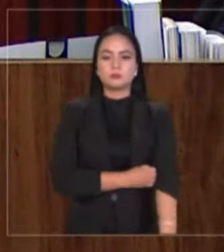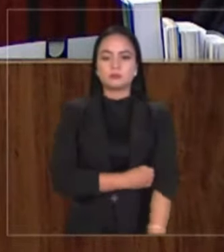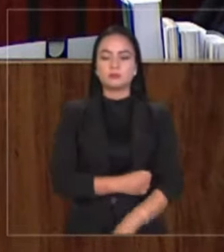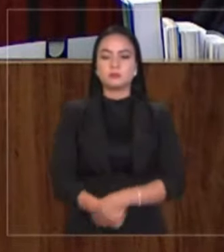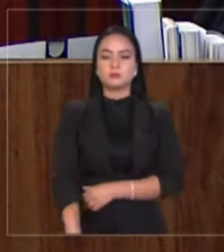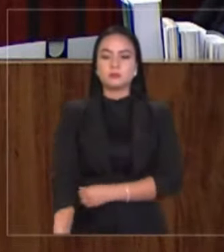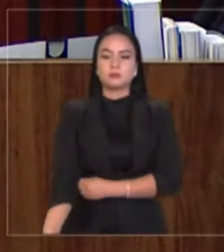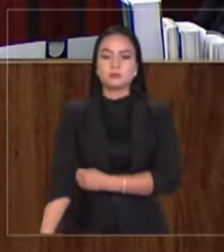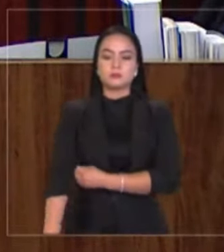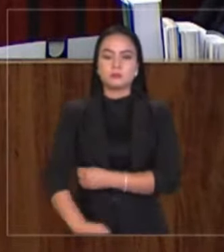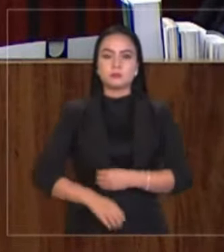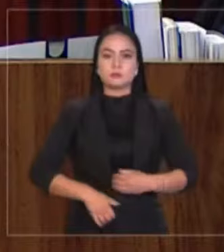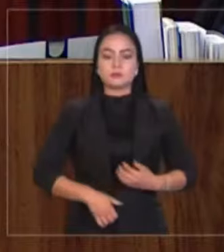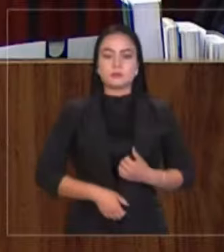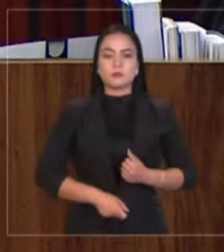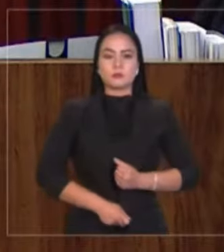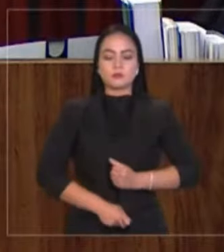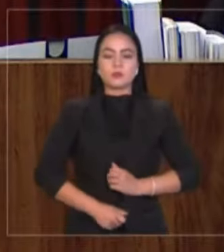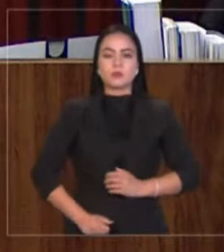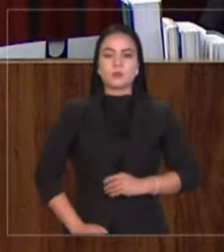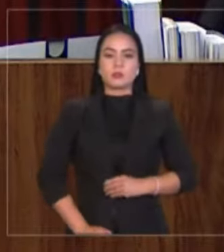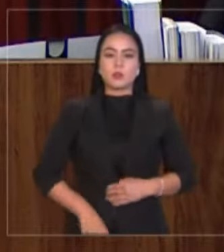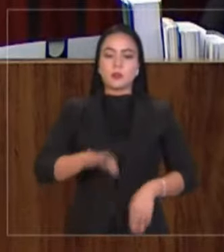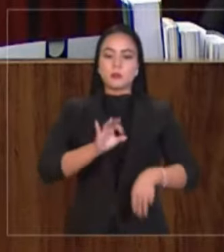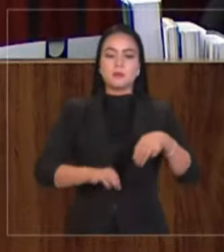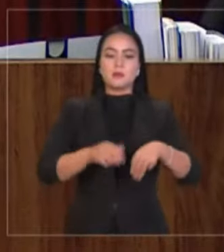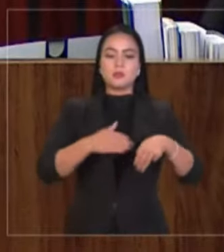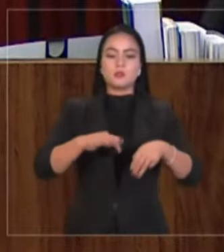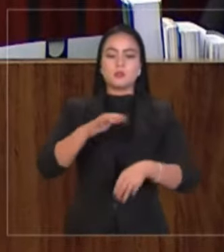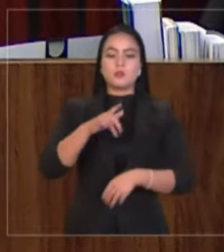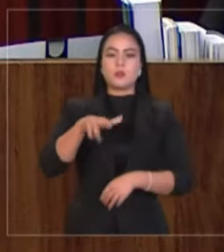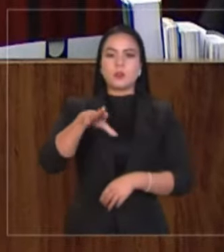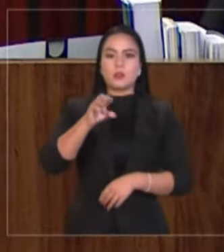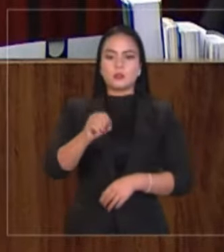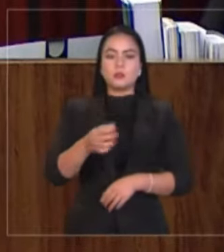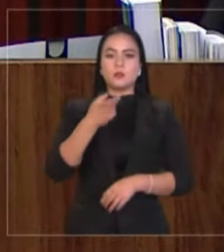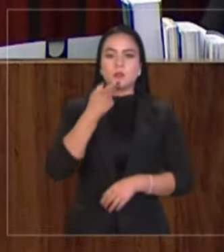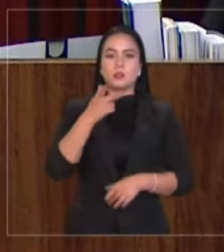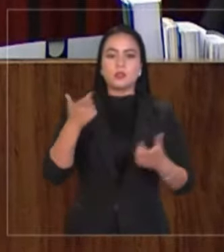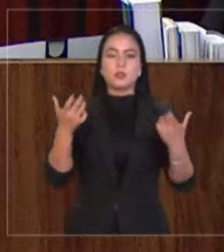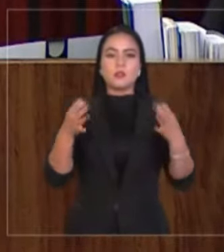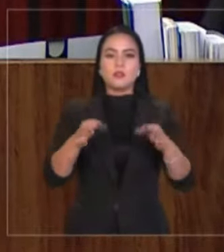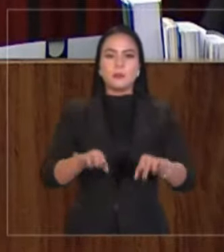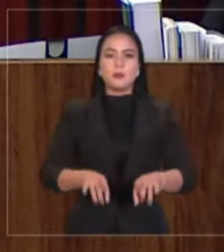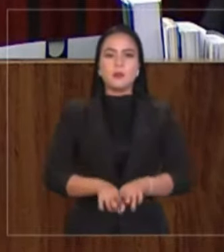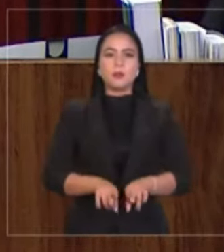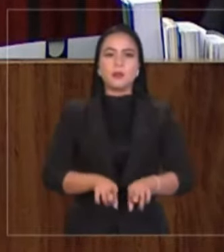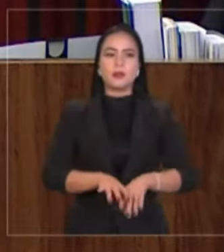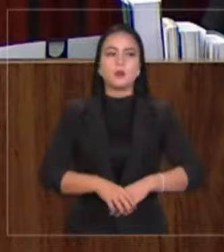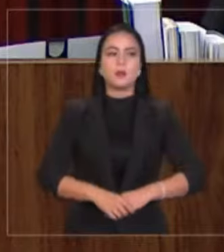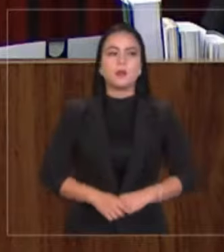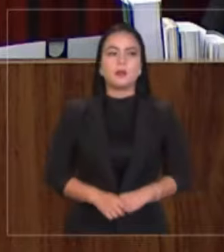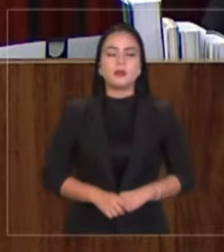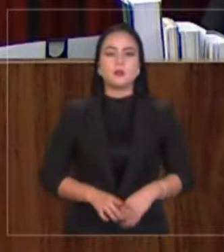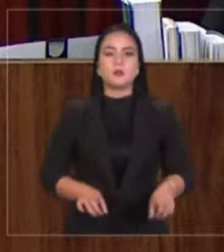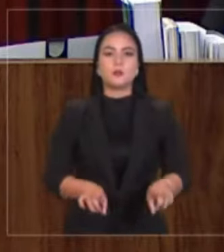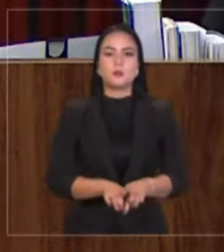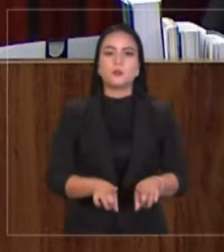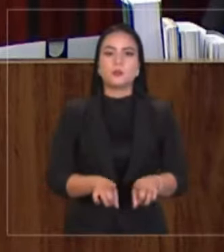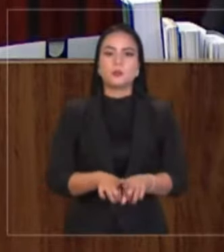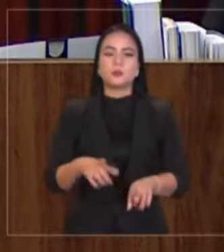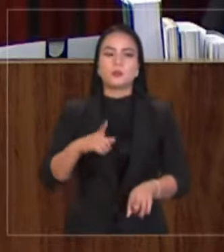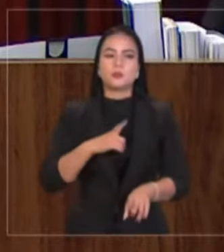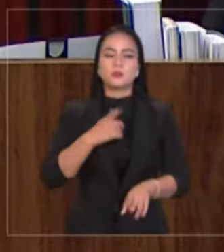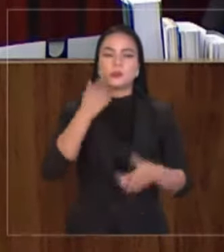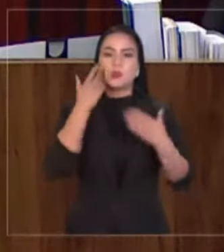então ministro Floriano parabenizando novamente pelo pelo voto agradecendo Quero aqui